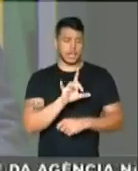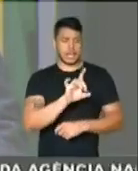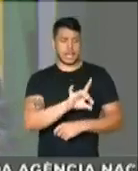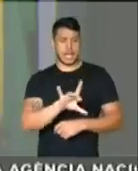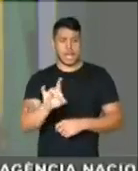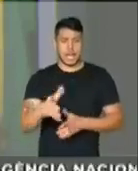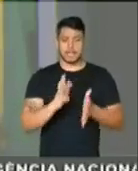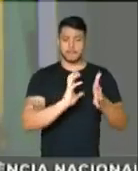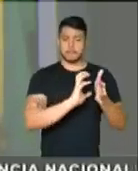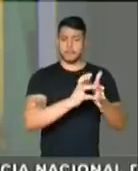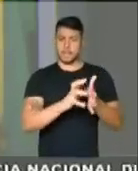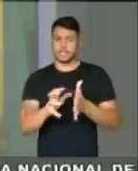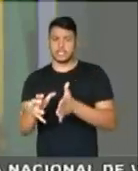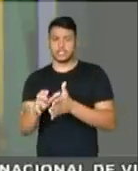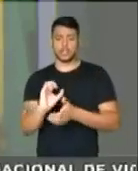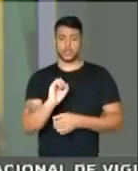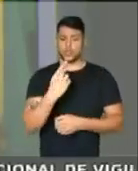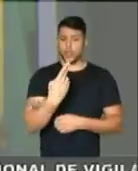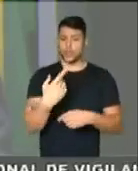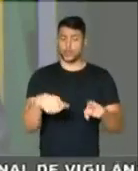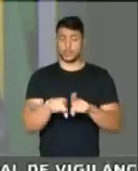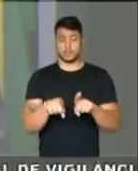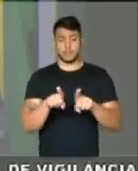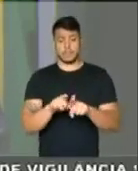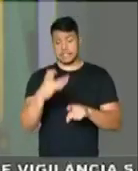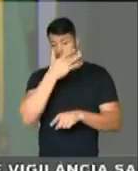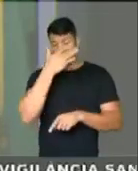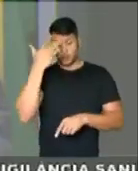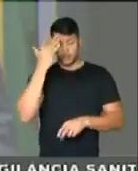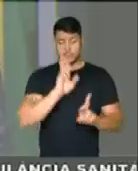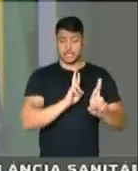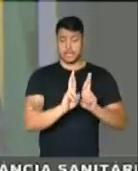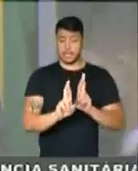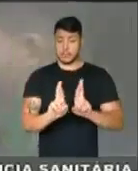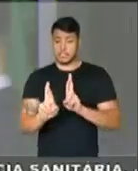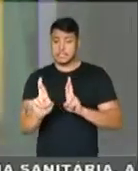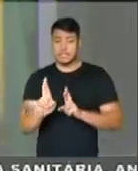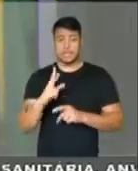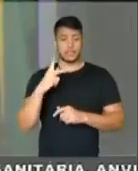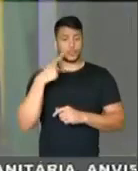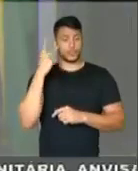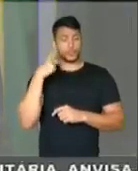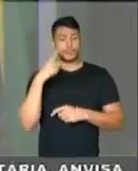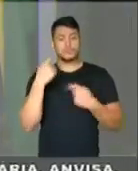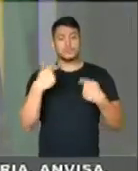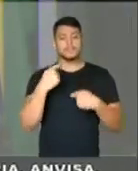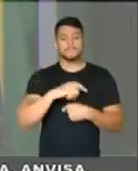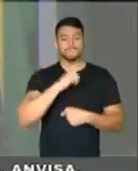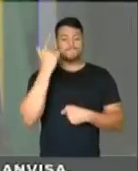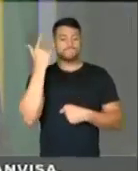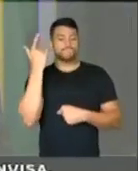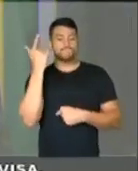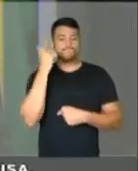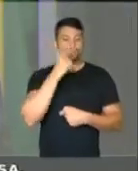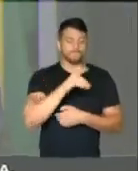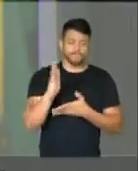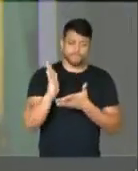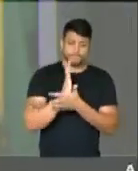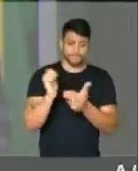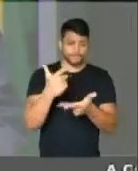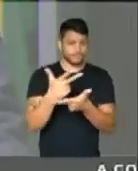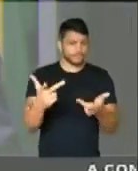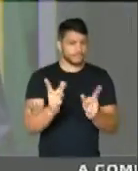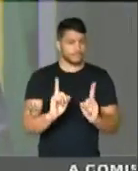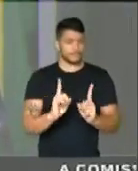partido, cada governante ou cada representante político tente se dar bem com isso, tente faturar eleitoralmente.